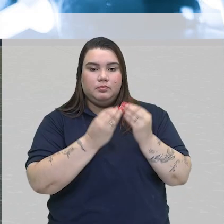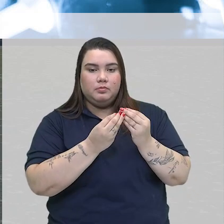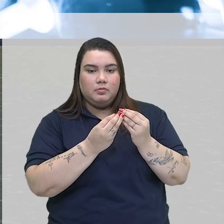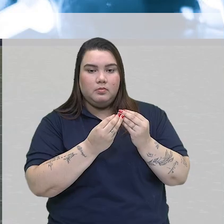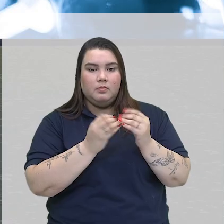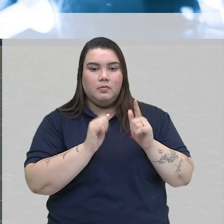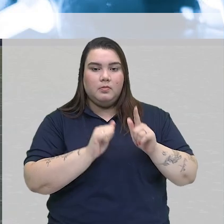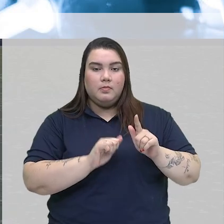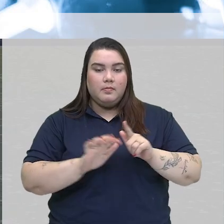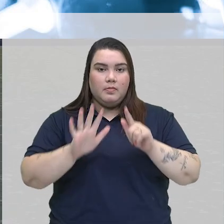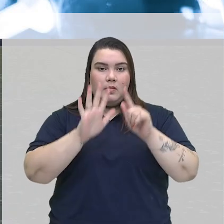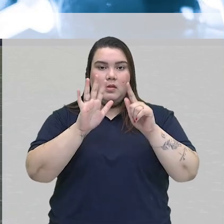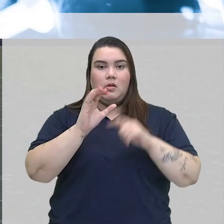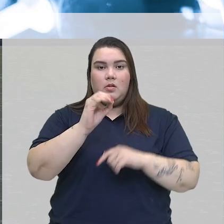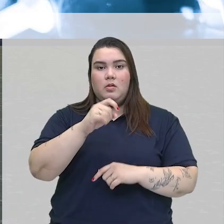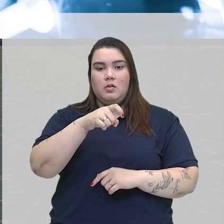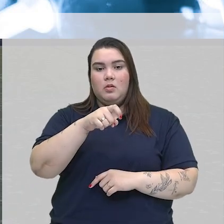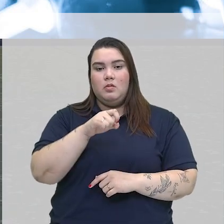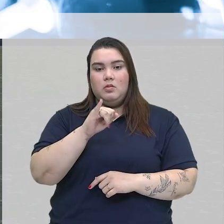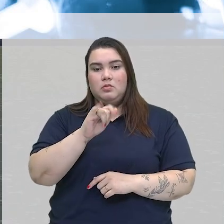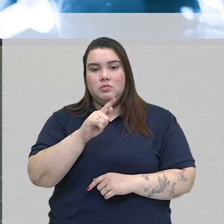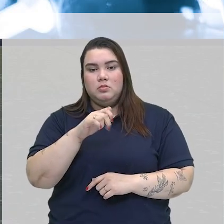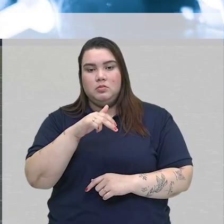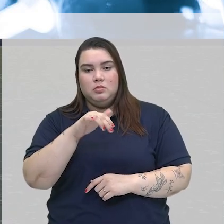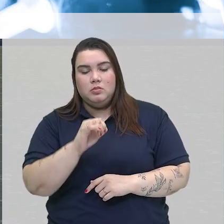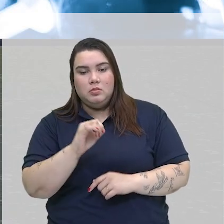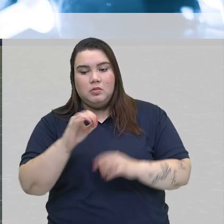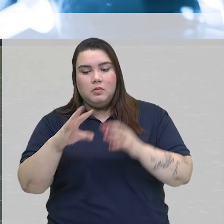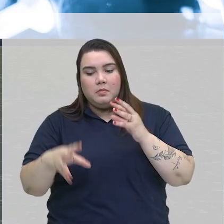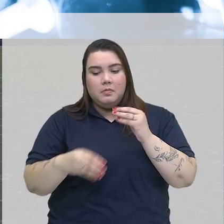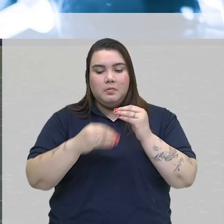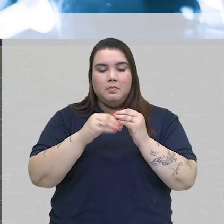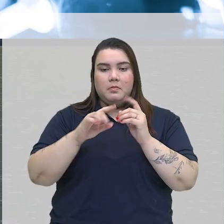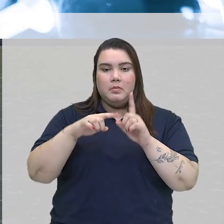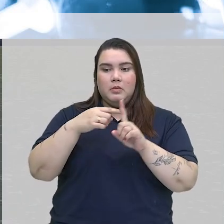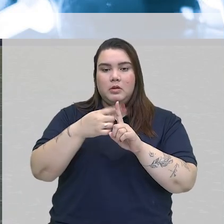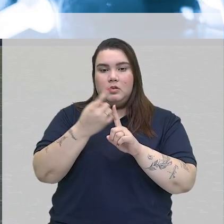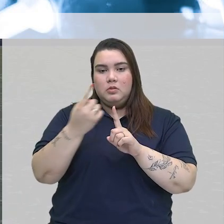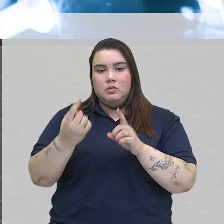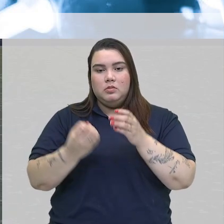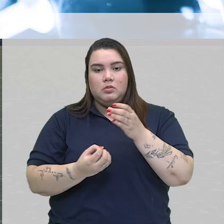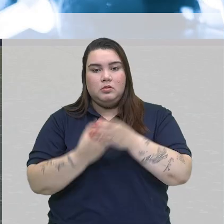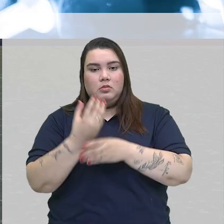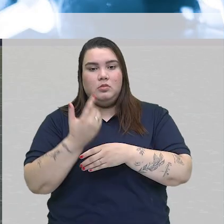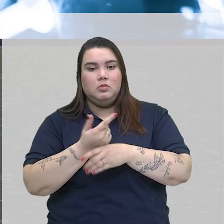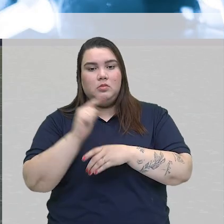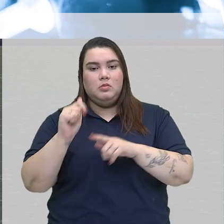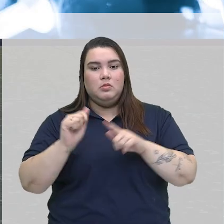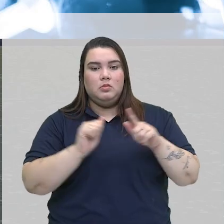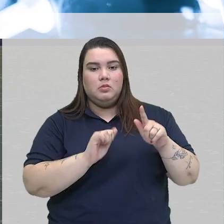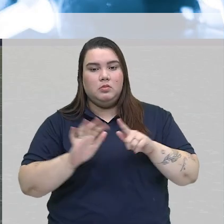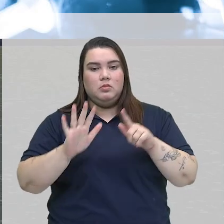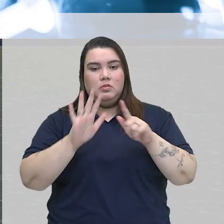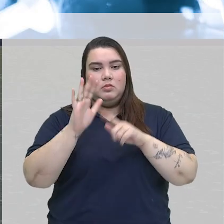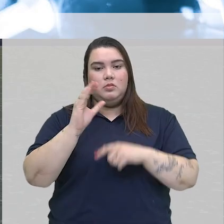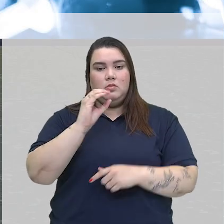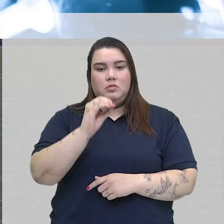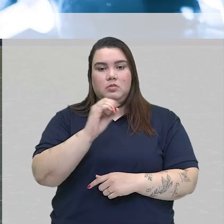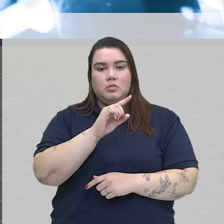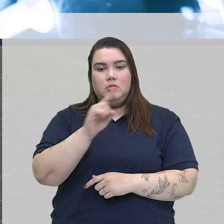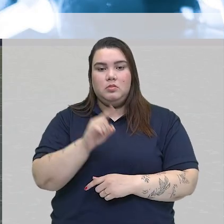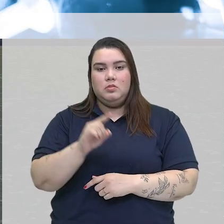substância, o gás oxigênio. Juntou mais um elemento, virou um outro gás, o